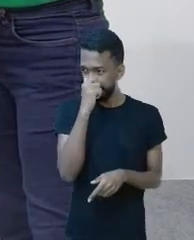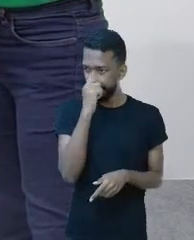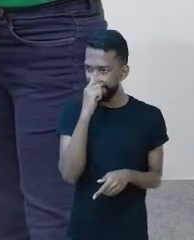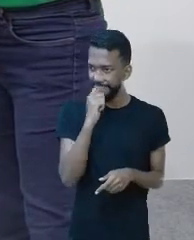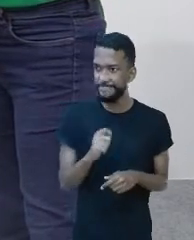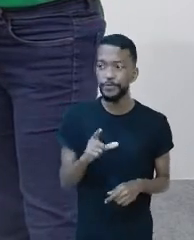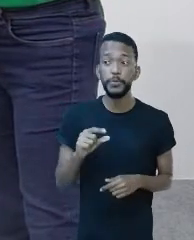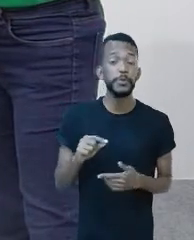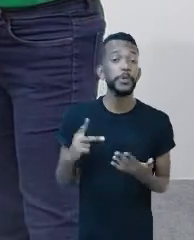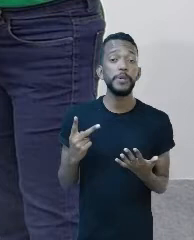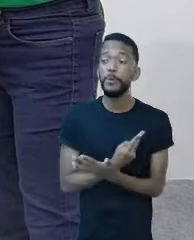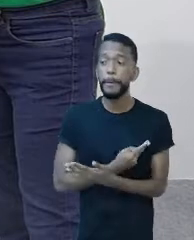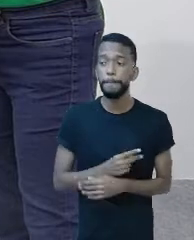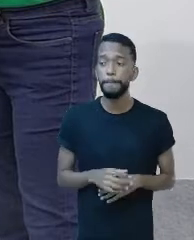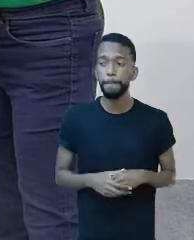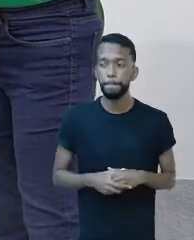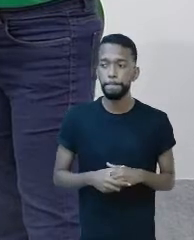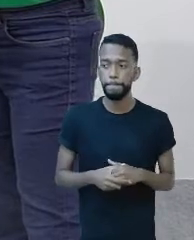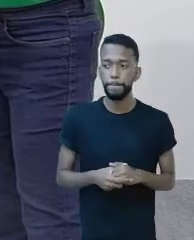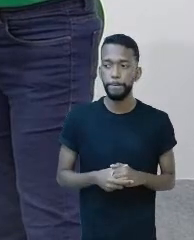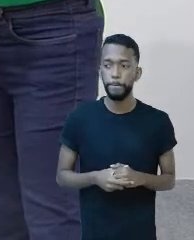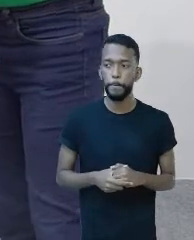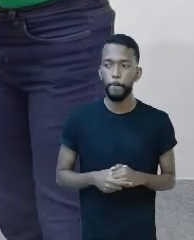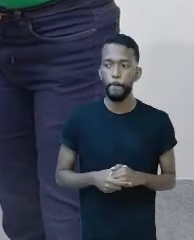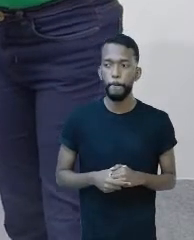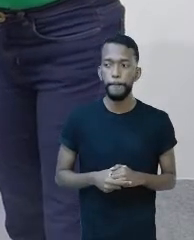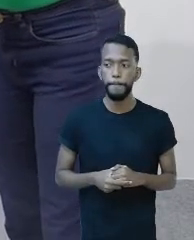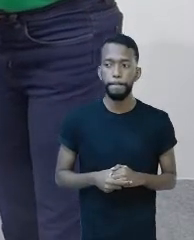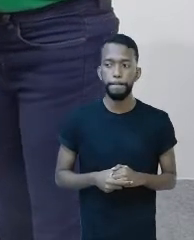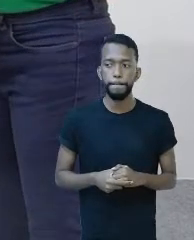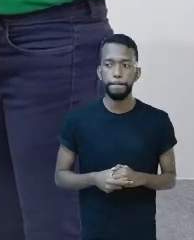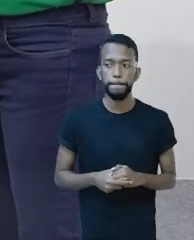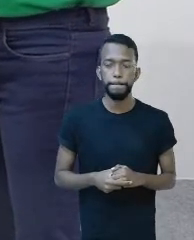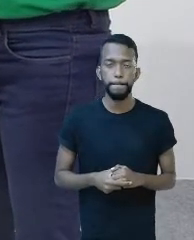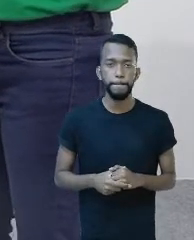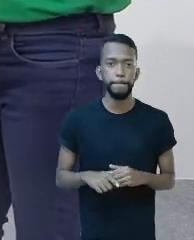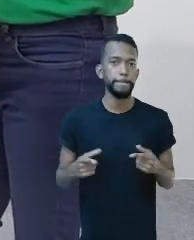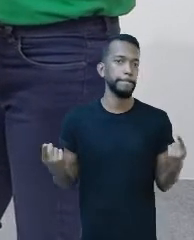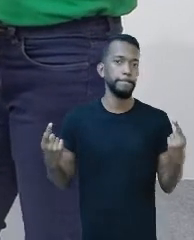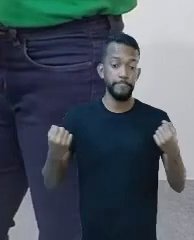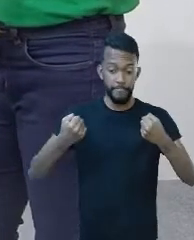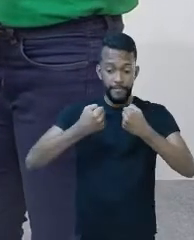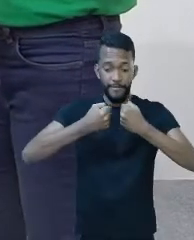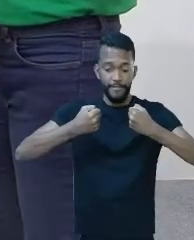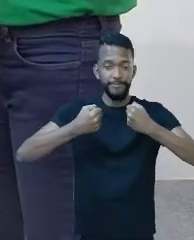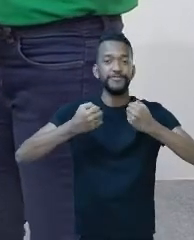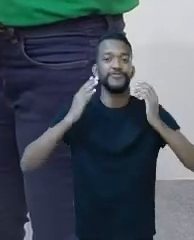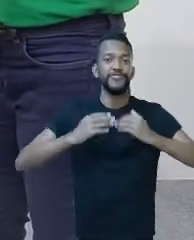foi que aconteceu aí? Empatou, né? Empatou. Nós empatamos.